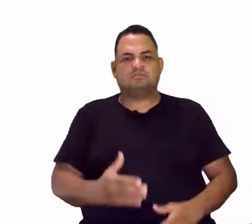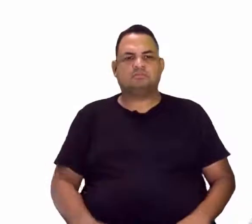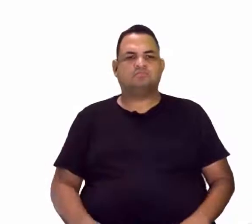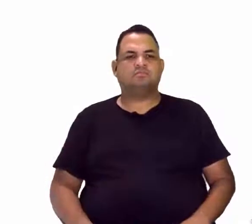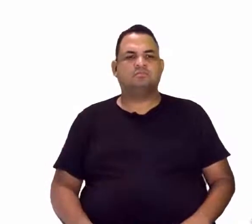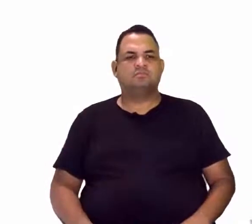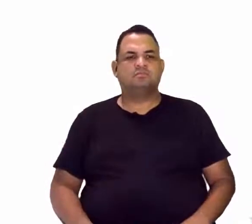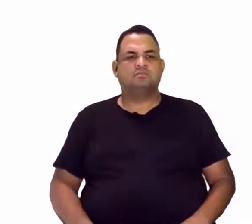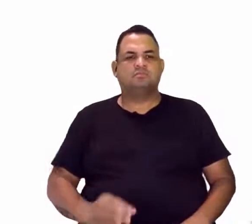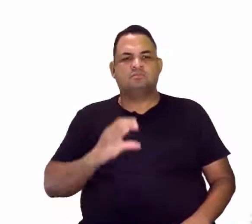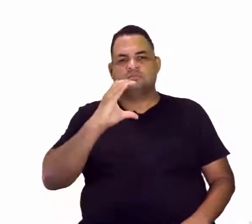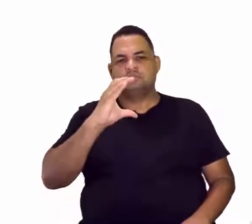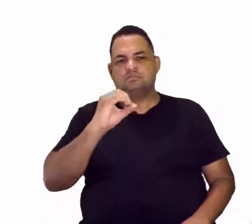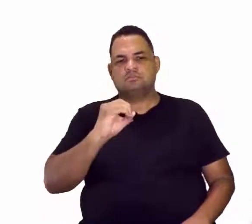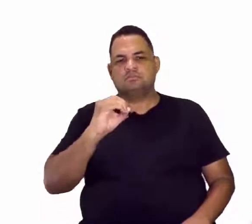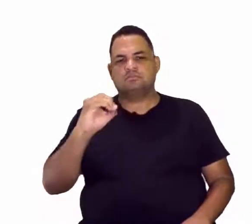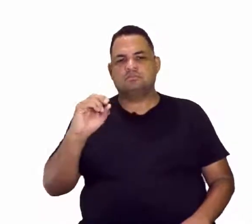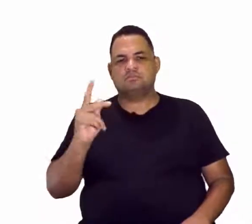ó,